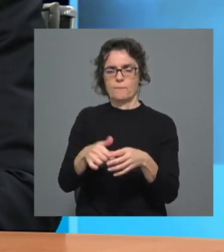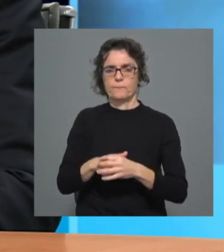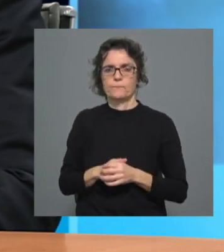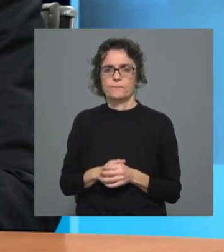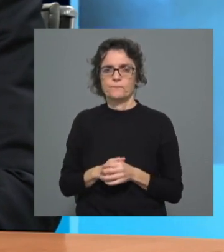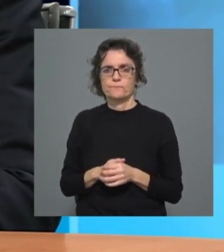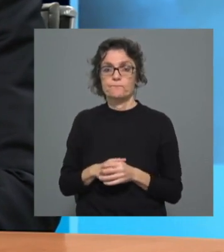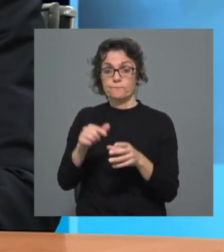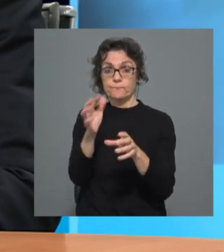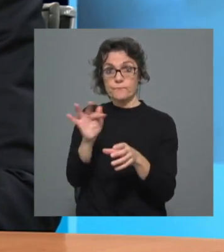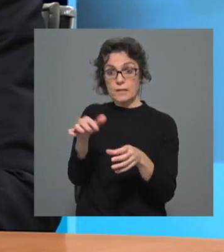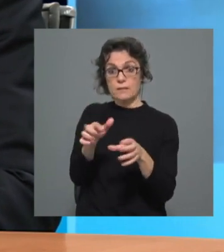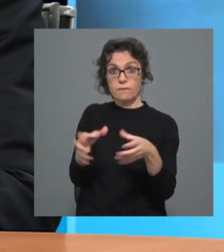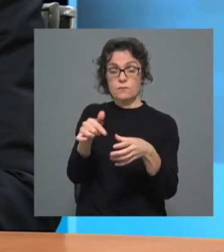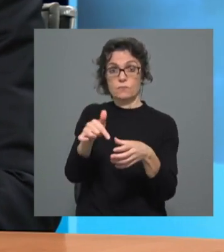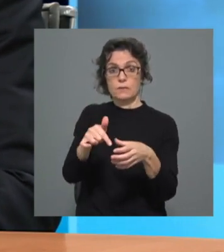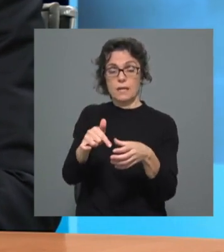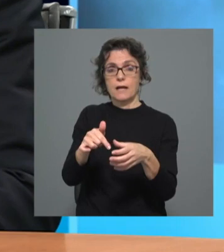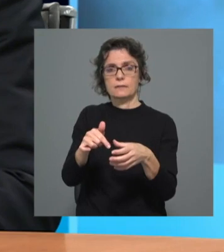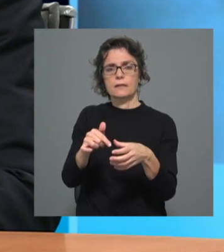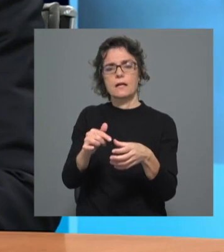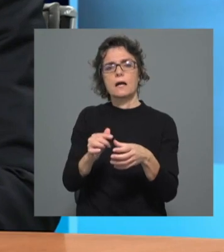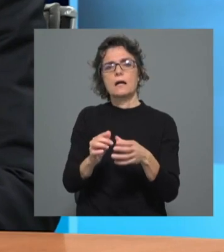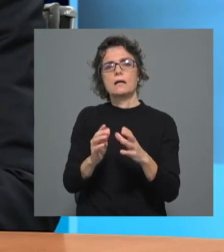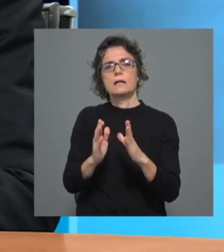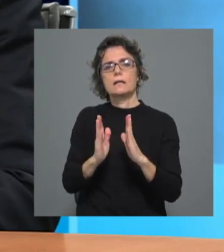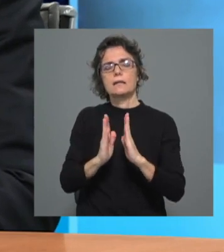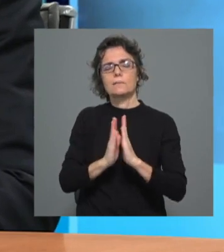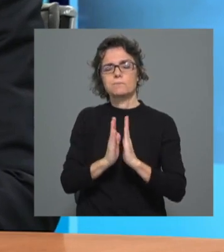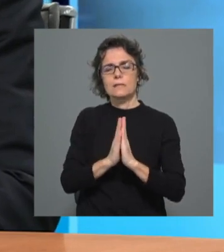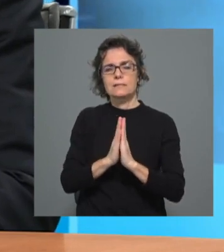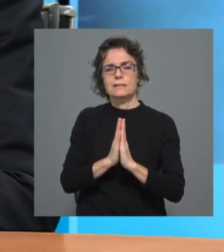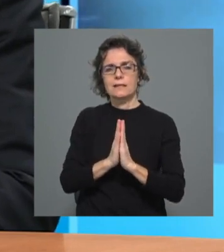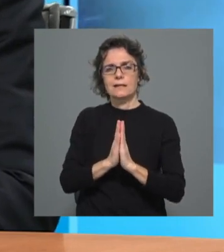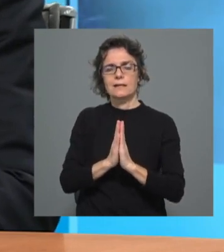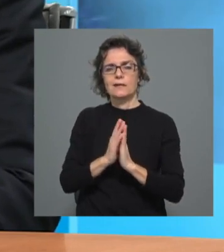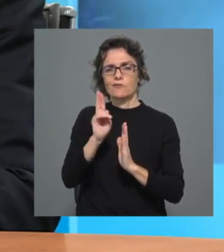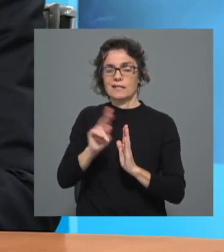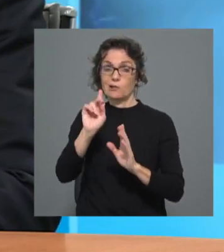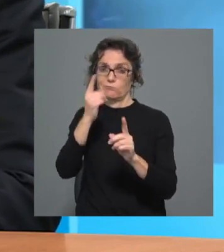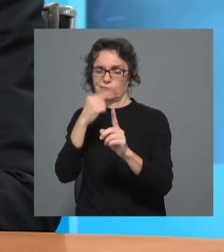Neuf vai estar na Basílica de São Pedro, não, Basílica da Estrela,